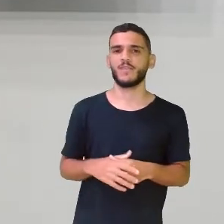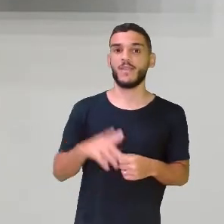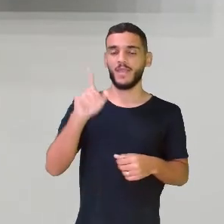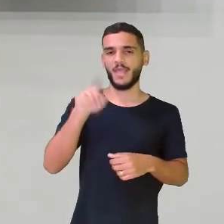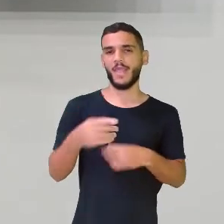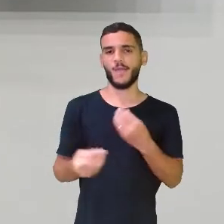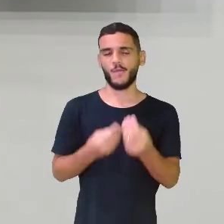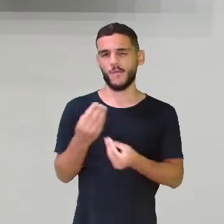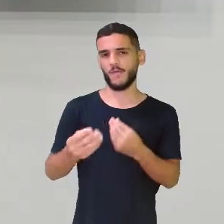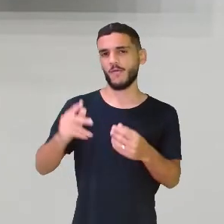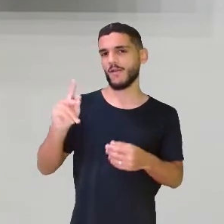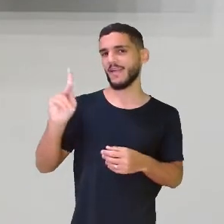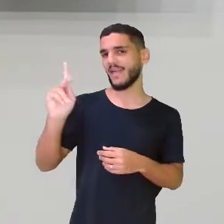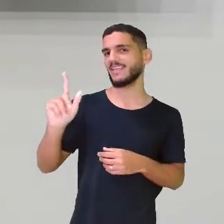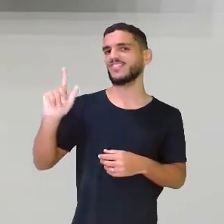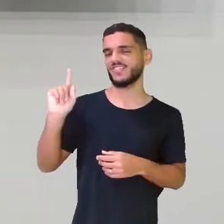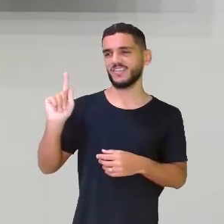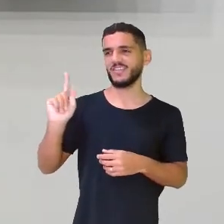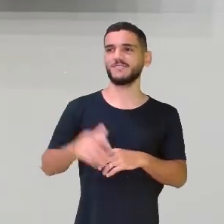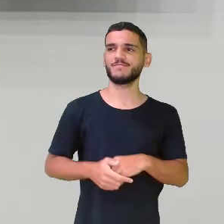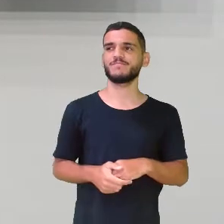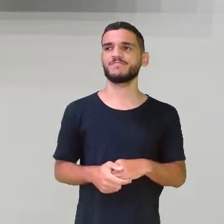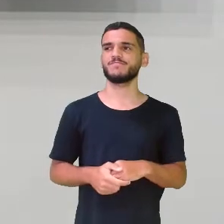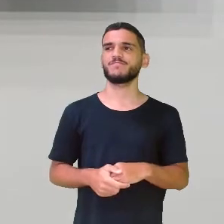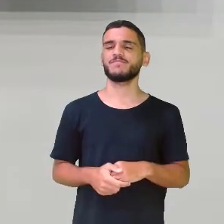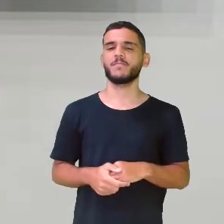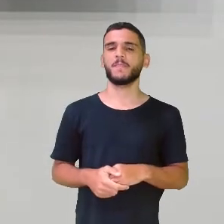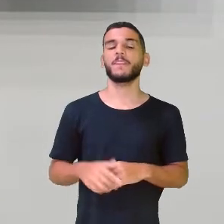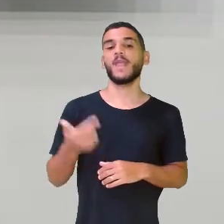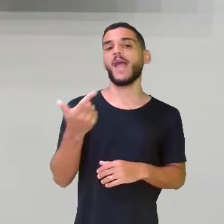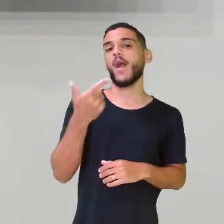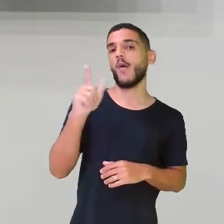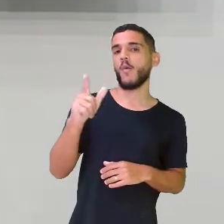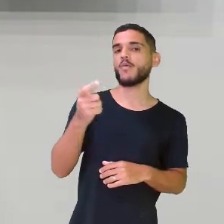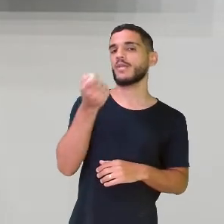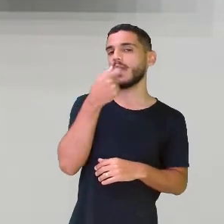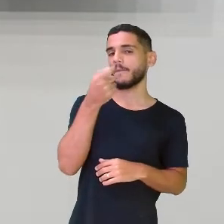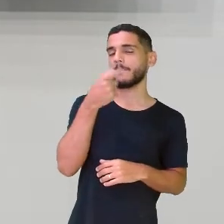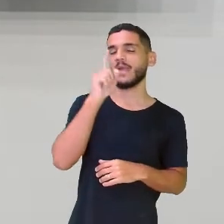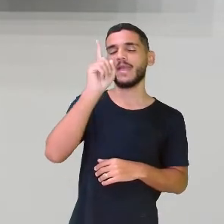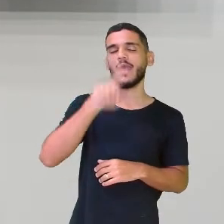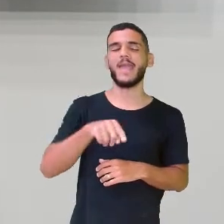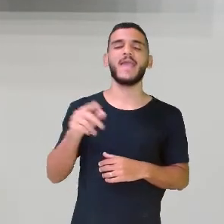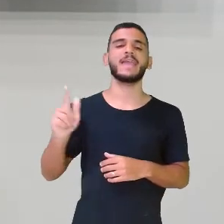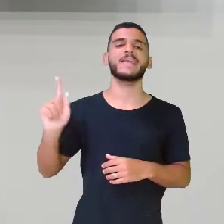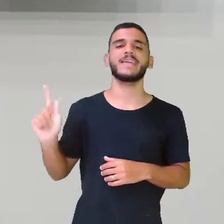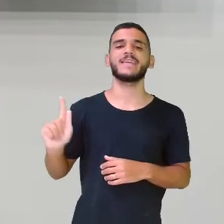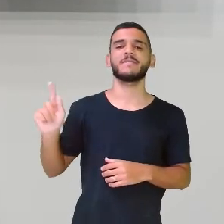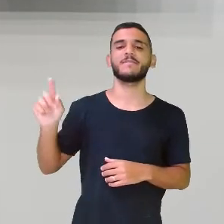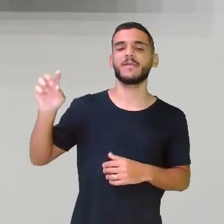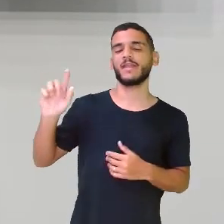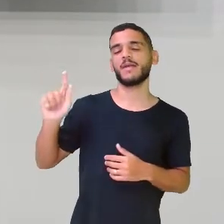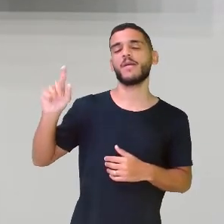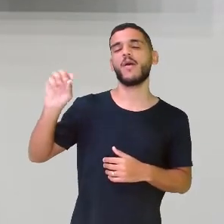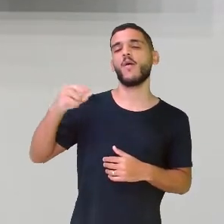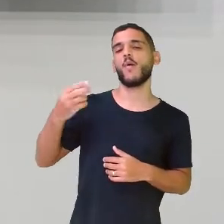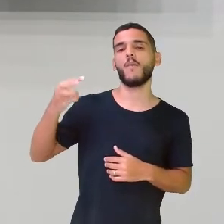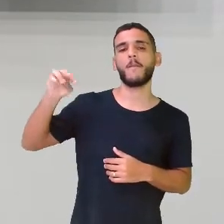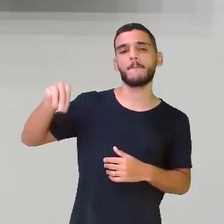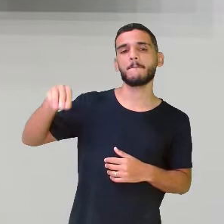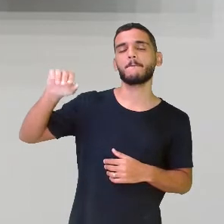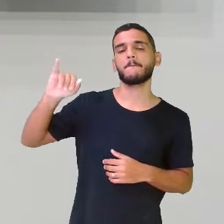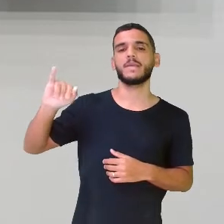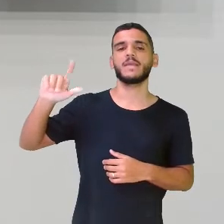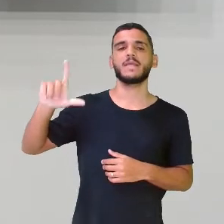em quilograma. A de precisão, normalmente, ela mede em miligramas